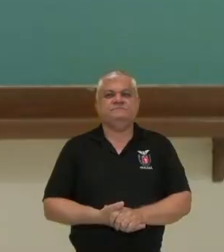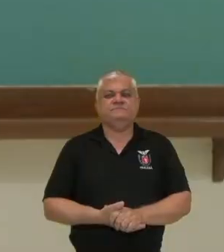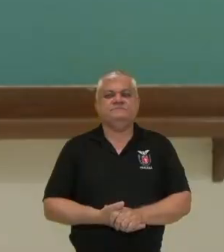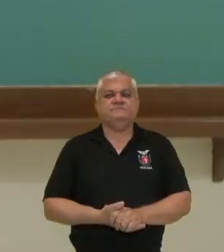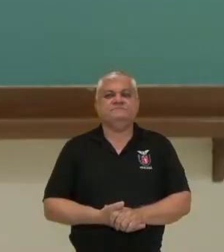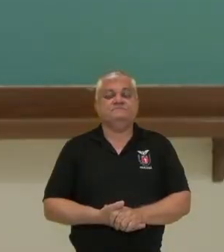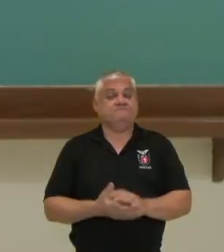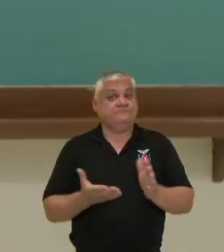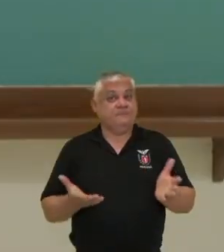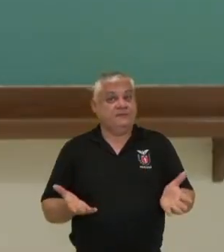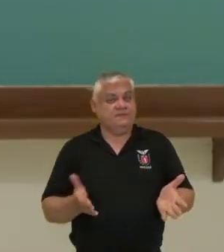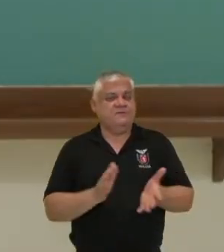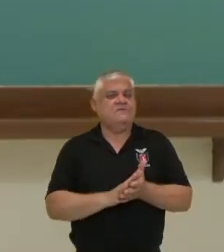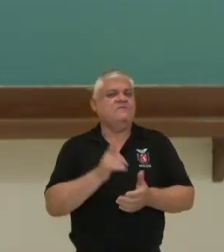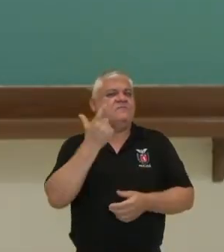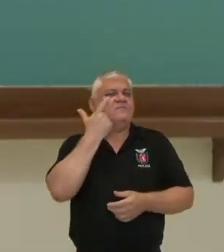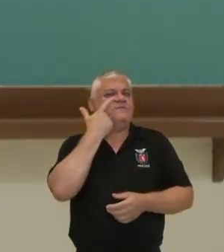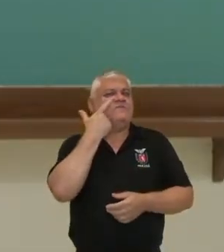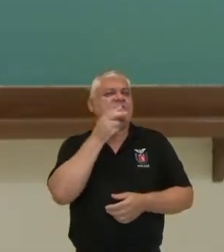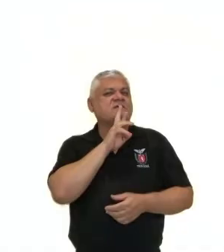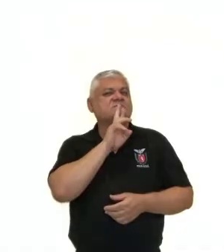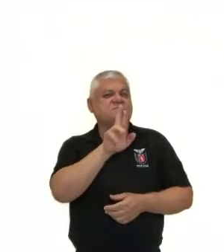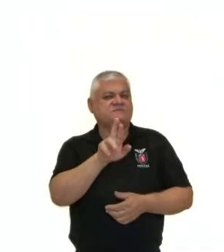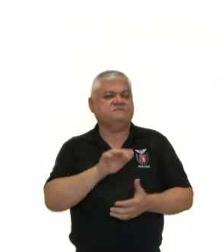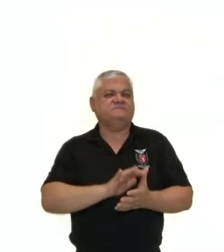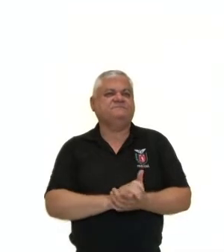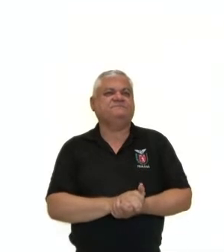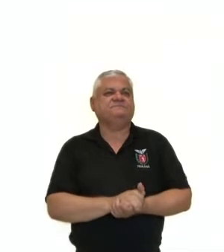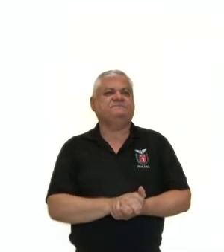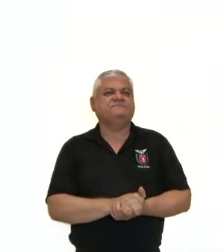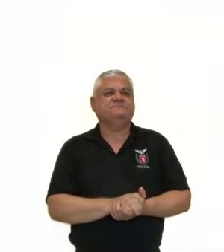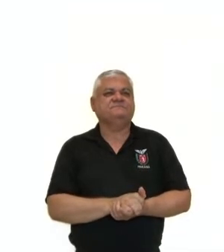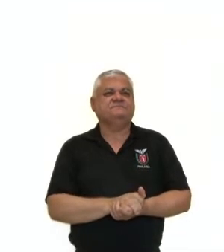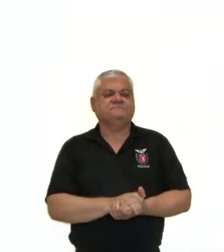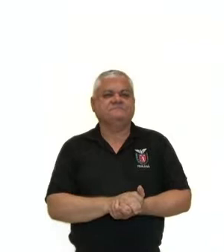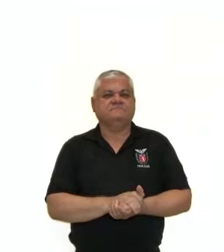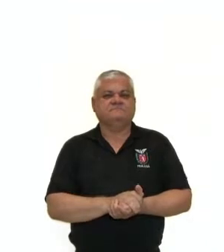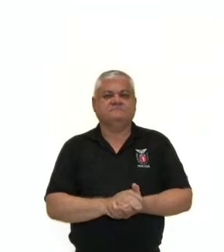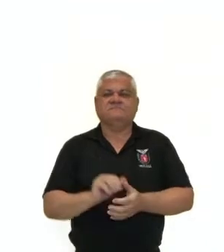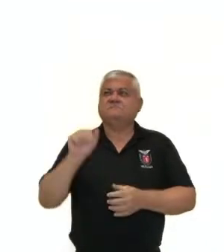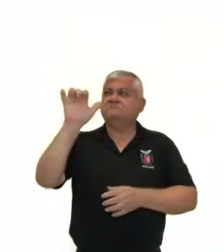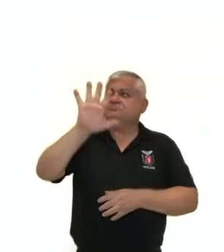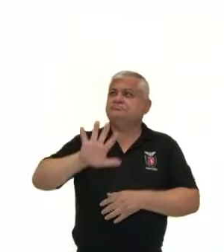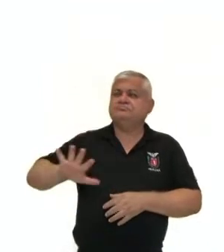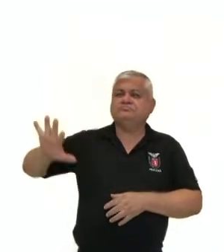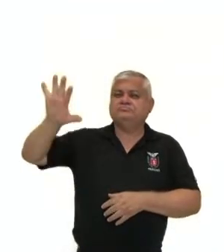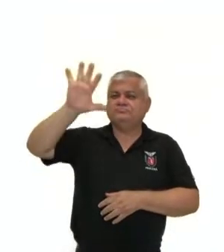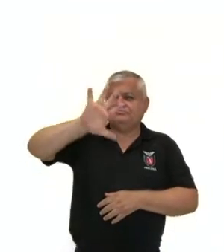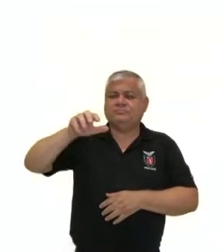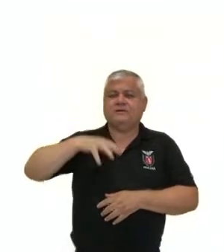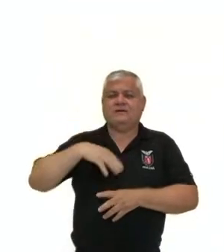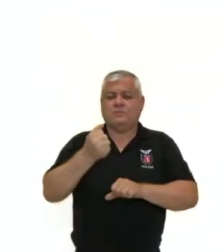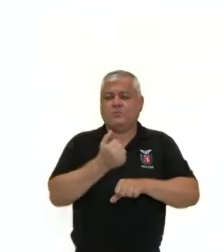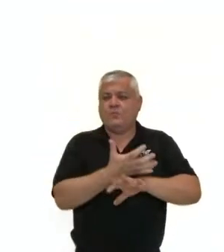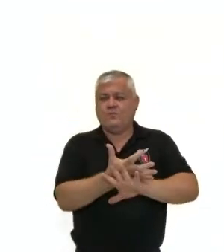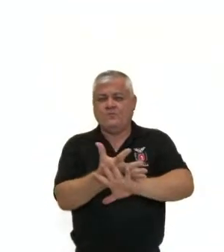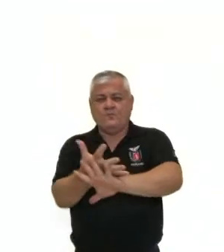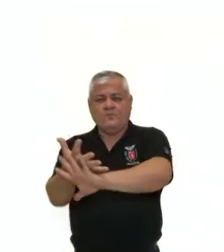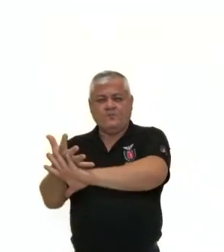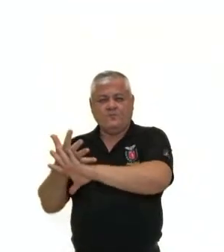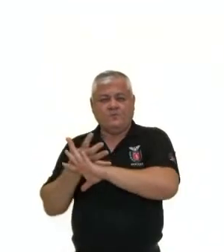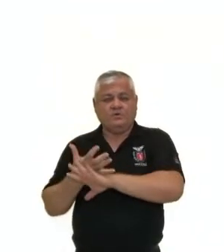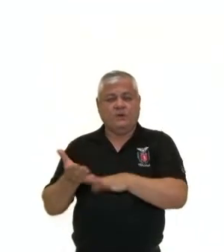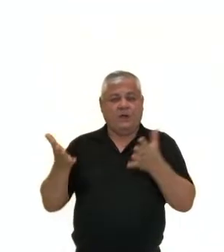bem vamos ver como fica uma possível resposta e como a região é constituída basicamente com desertos e climas